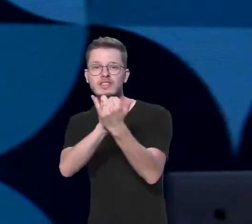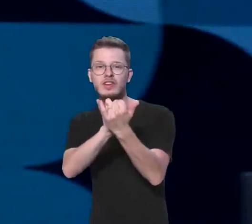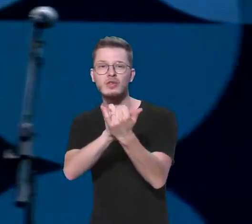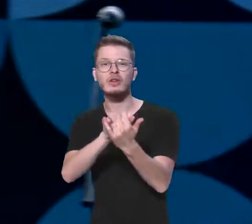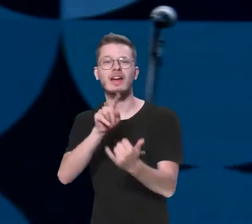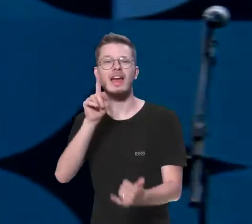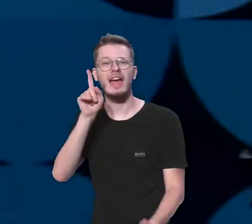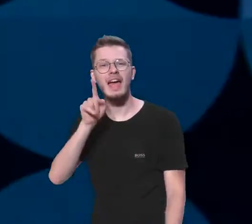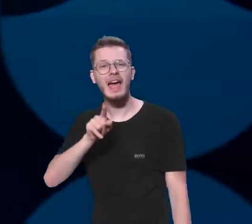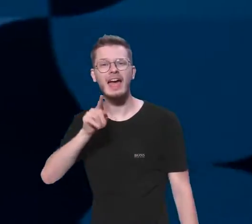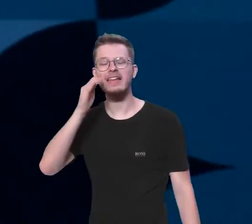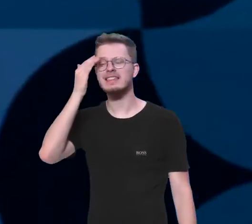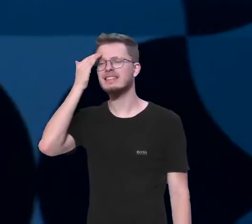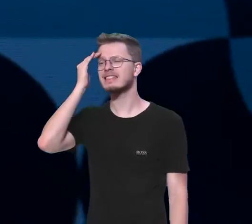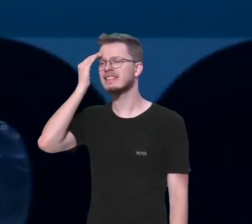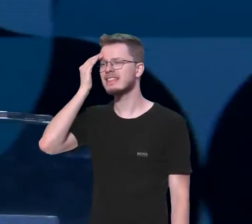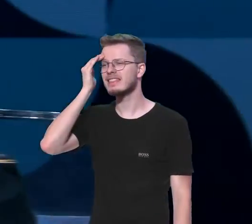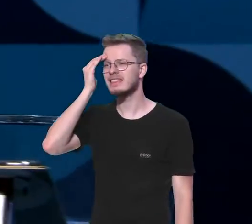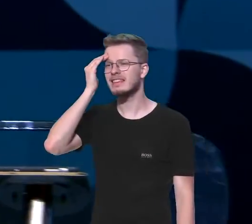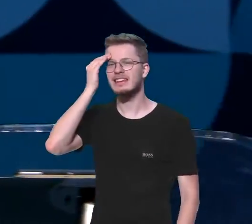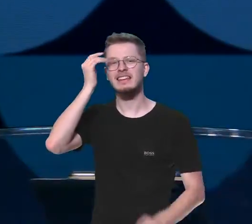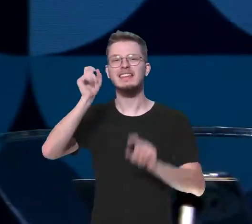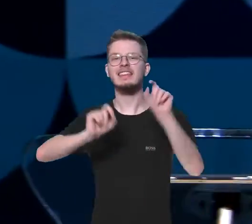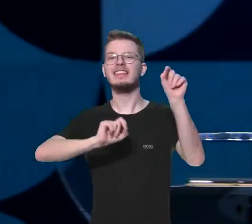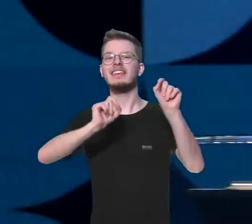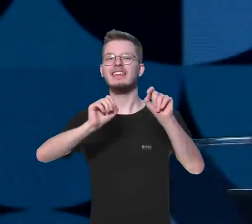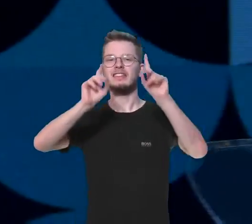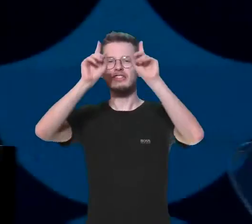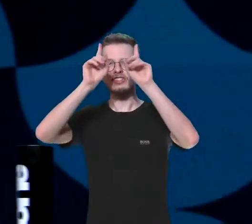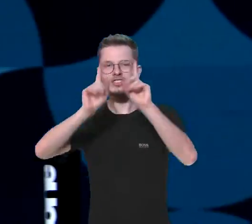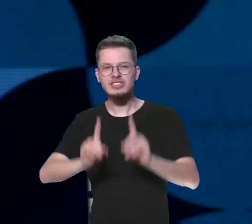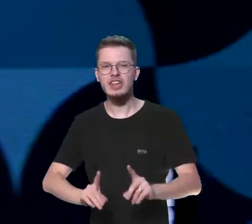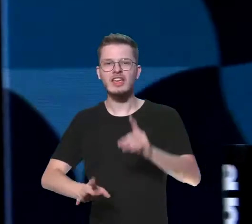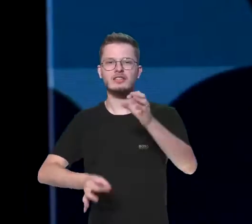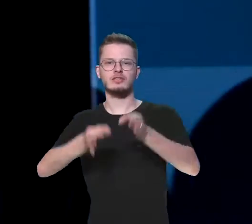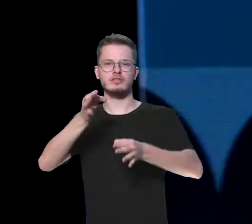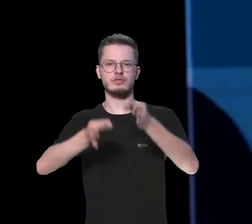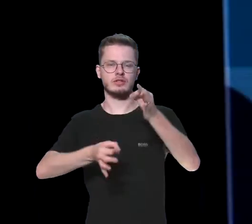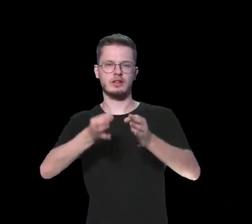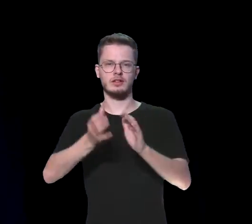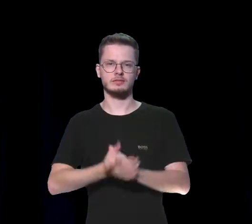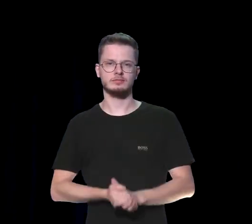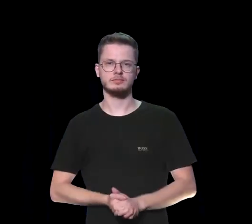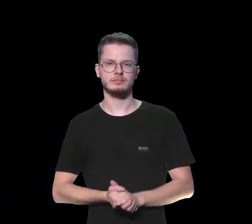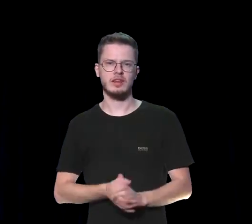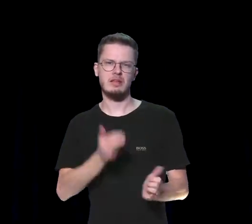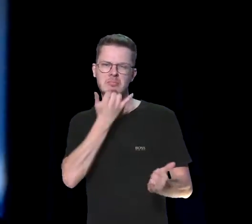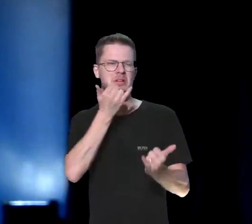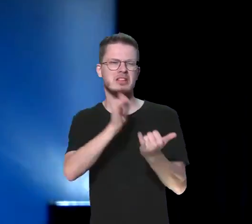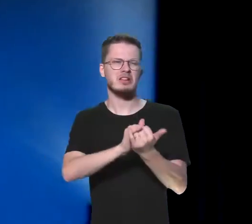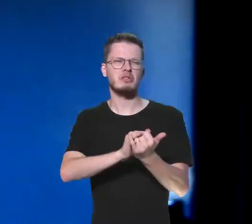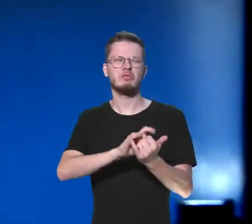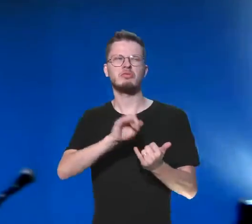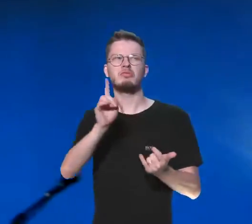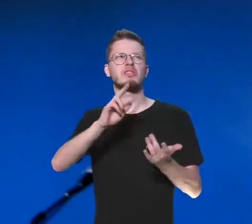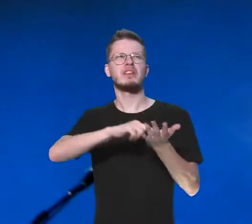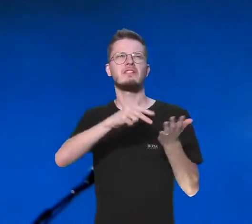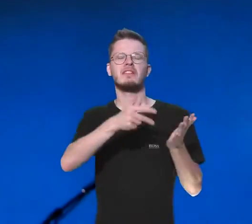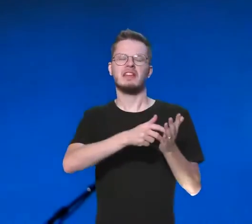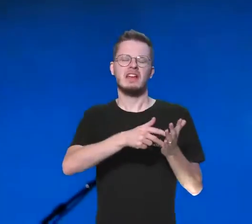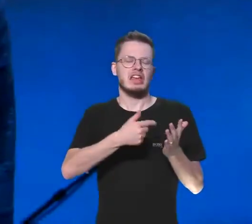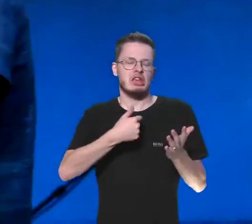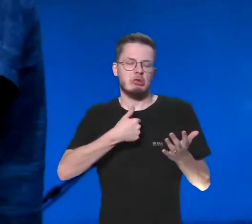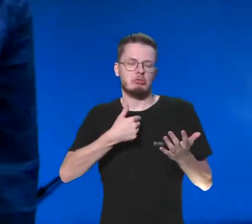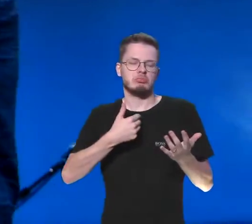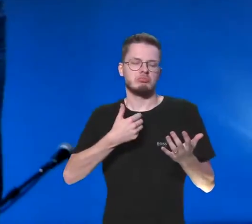entender quem tem direito de ser juiz. Perdão não é eu não sentir. Perdão